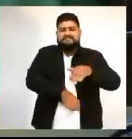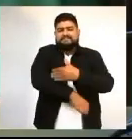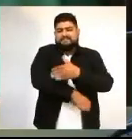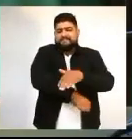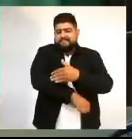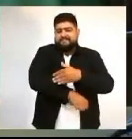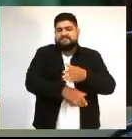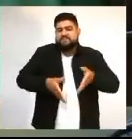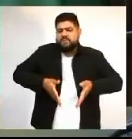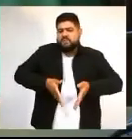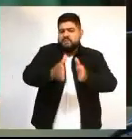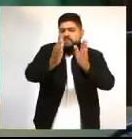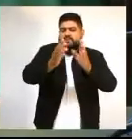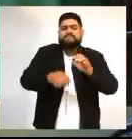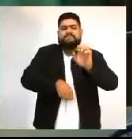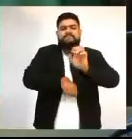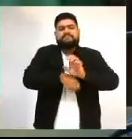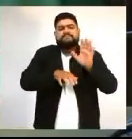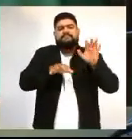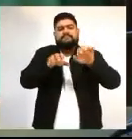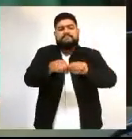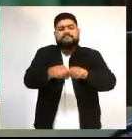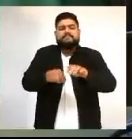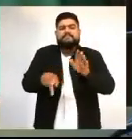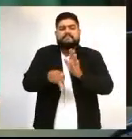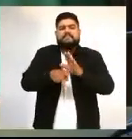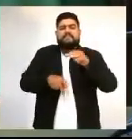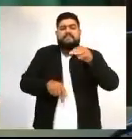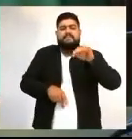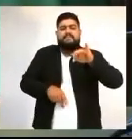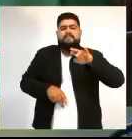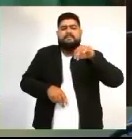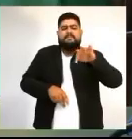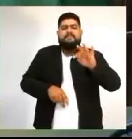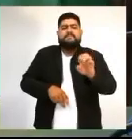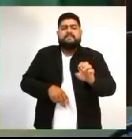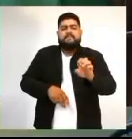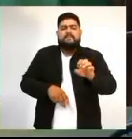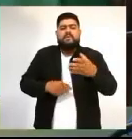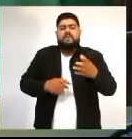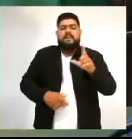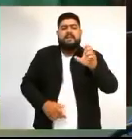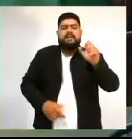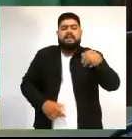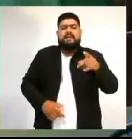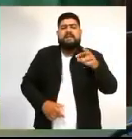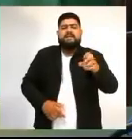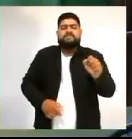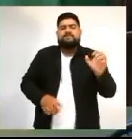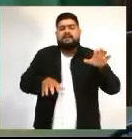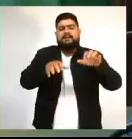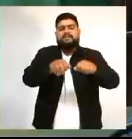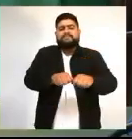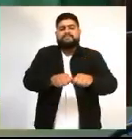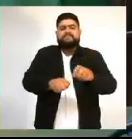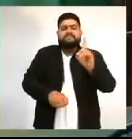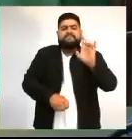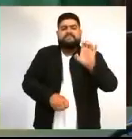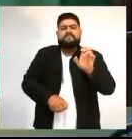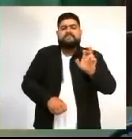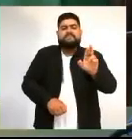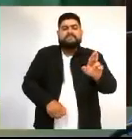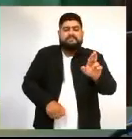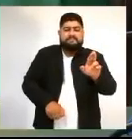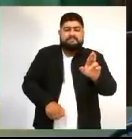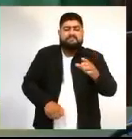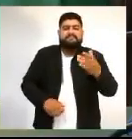Crispim, que o estado assumiu do lado Mirante da Serra, quando o Leandro assumiu, o DR disse que não era do governo, e aí, logicamente,